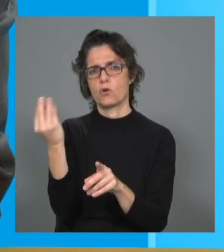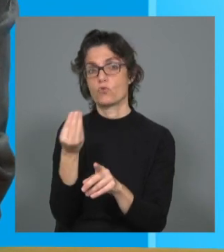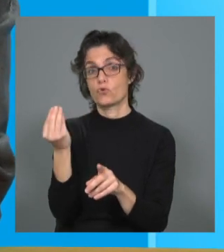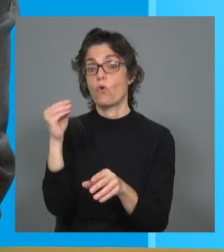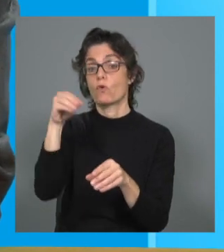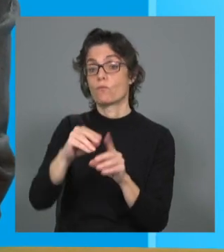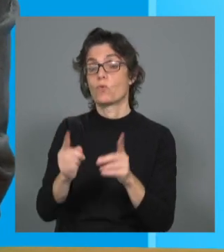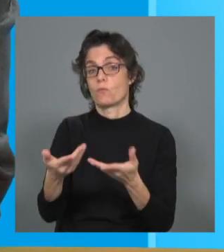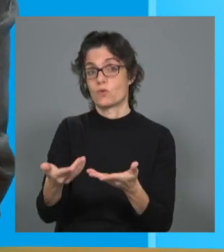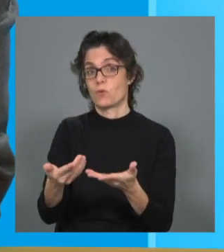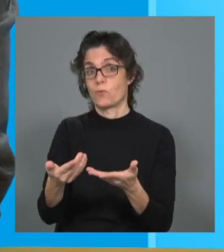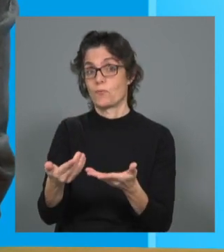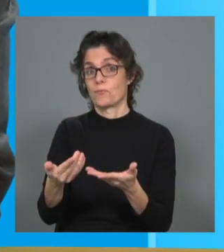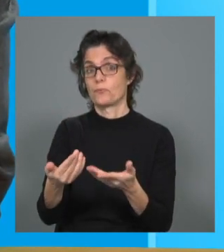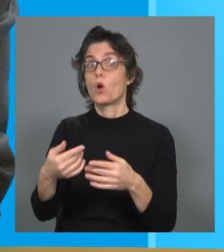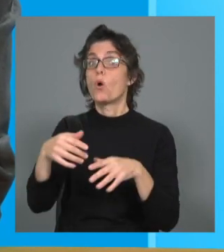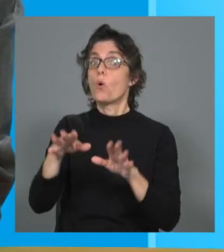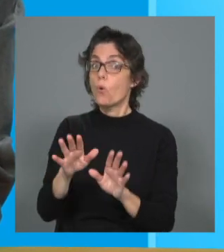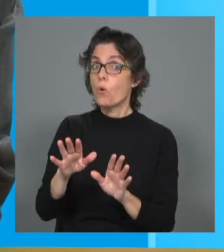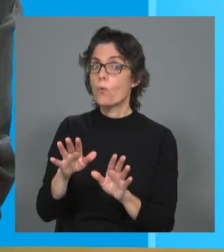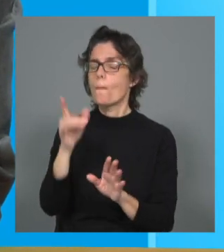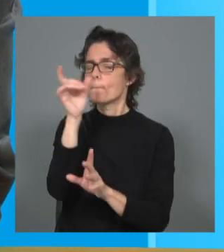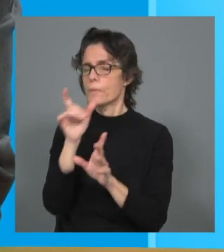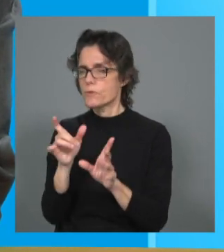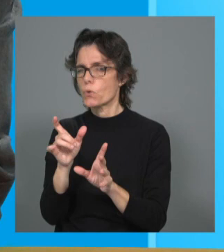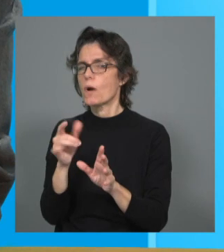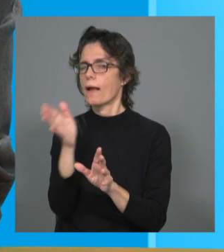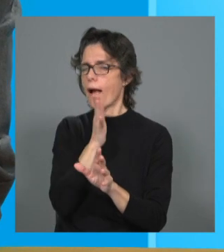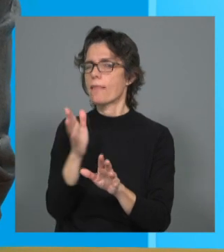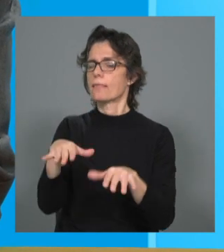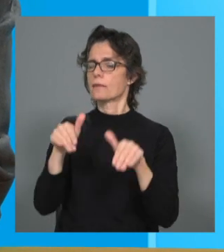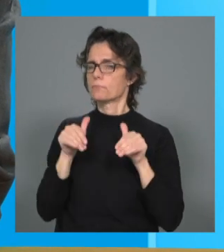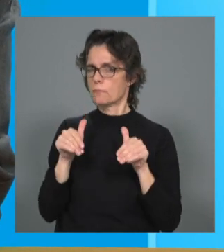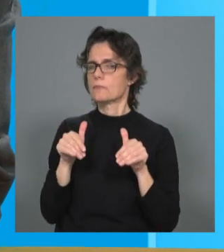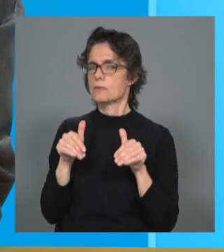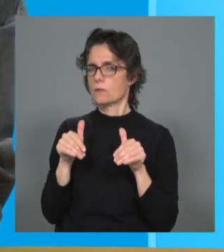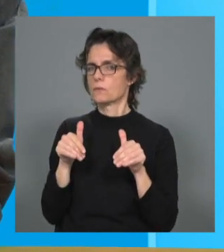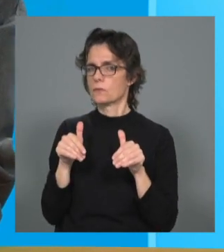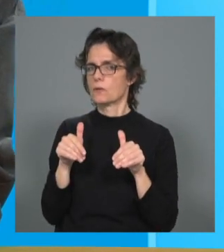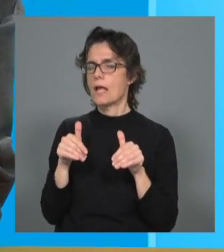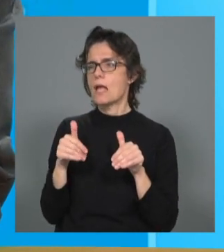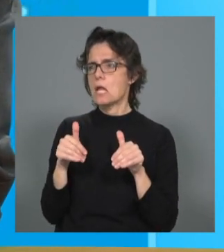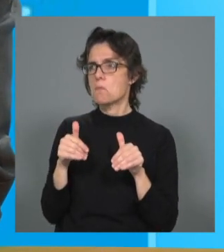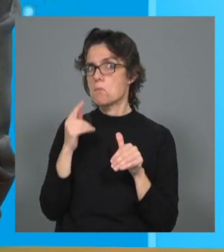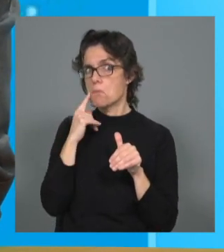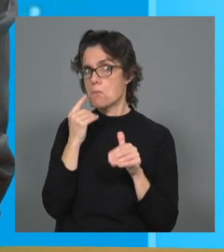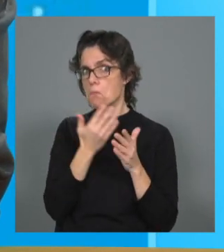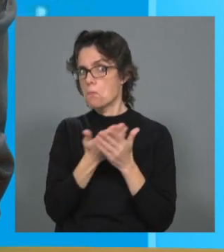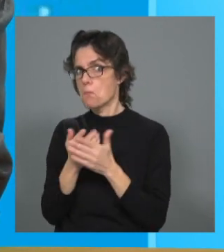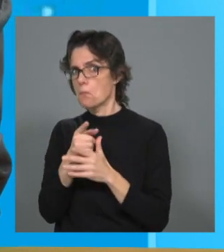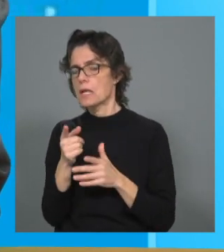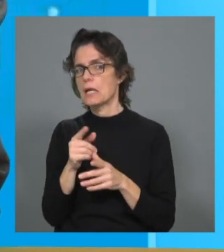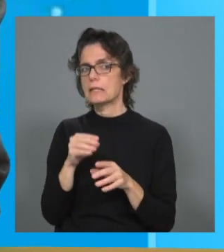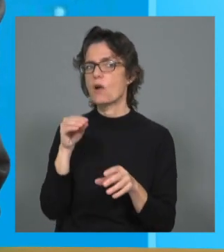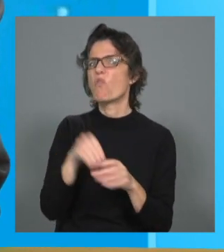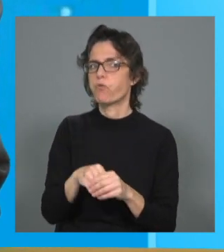votar, ou eleitorado há muito tempo abstencionista e que, ou pela mobilização do voto útil, como há